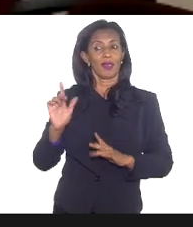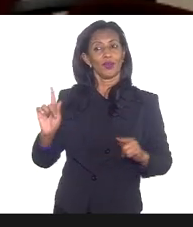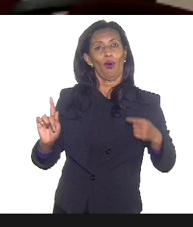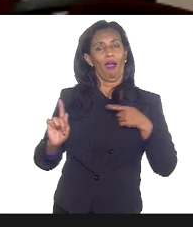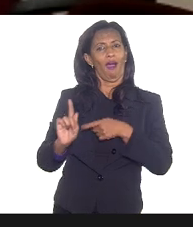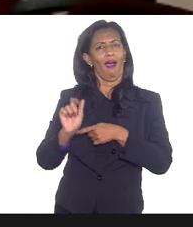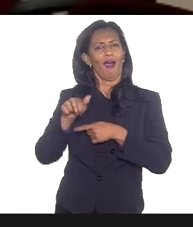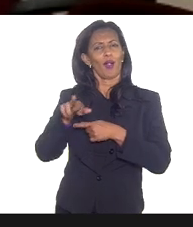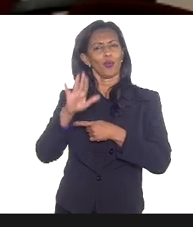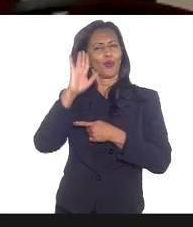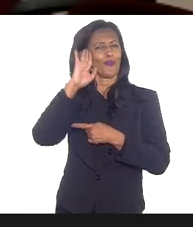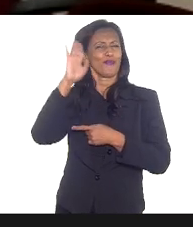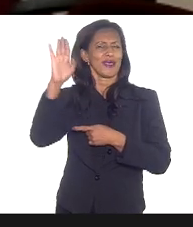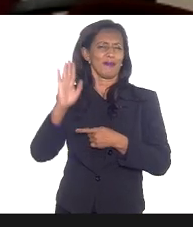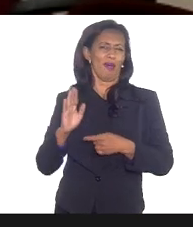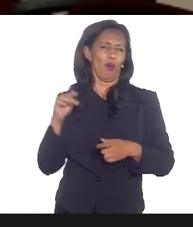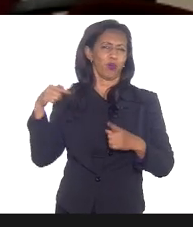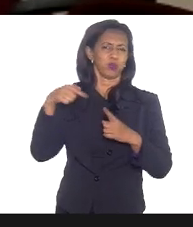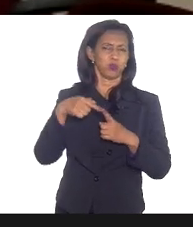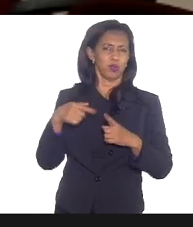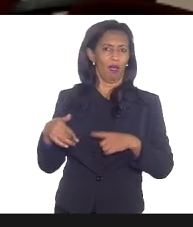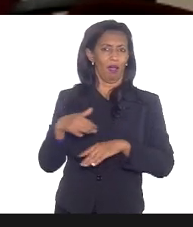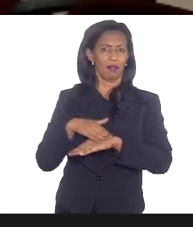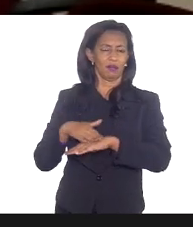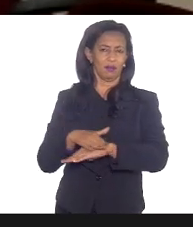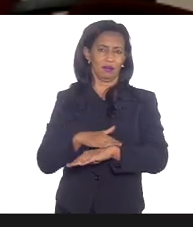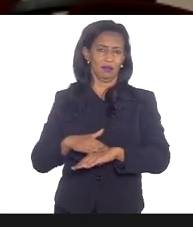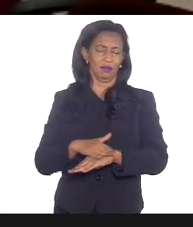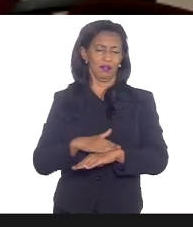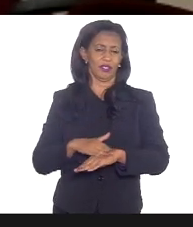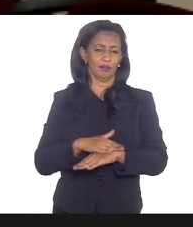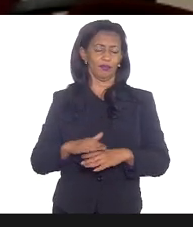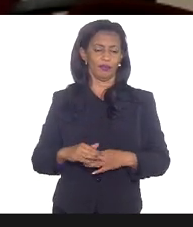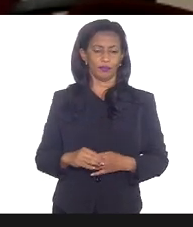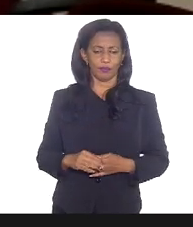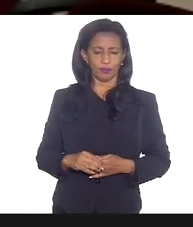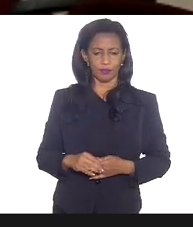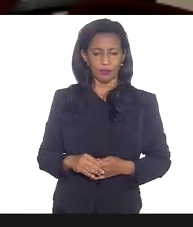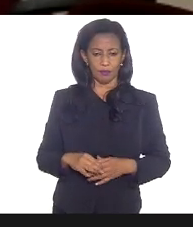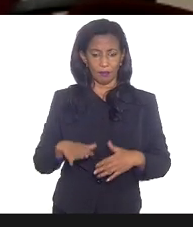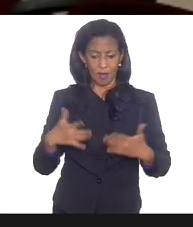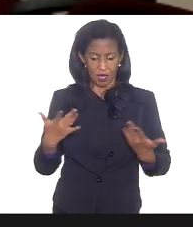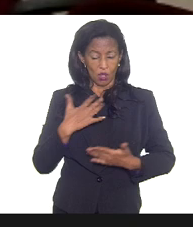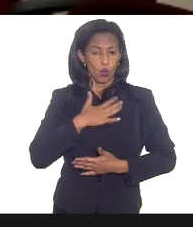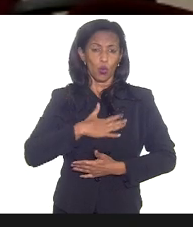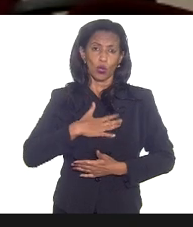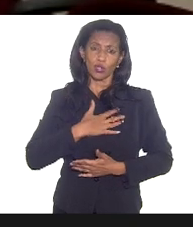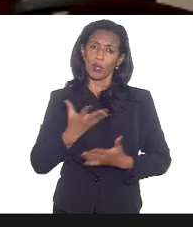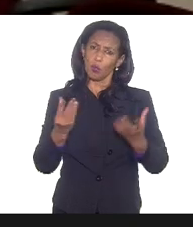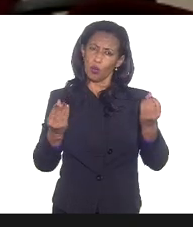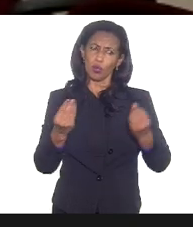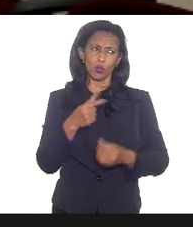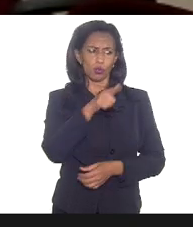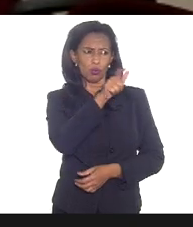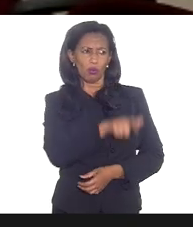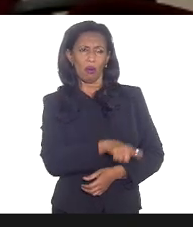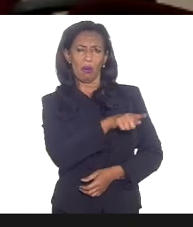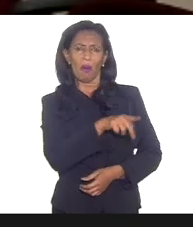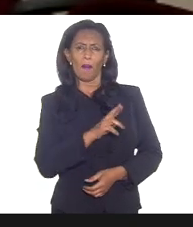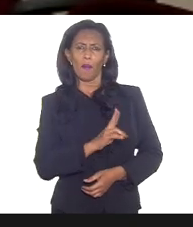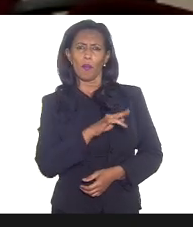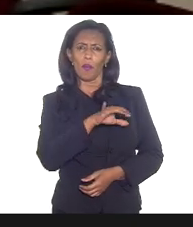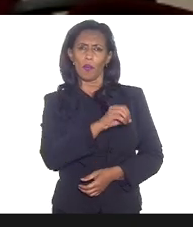o aluno era o principal foco dessa conversa. Apresentamos isso para o aluno e eu gostei muito da fala do Bruno, quando ele disse